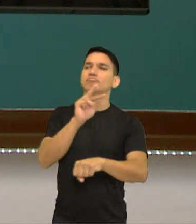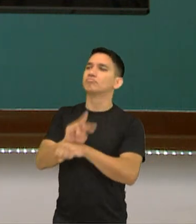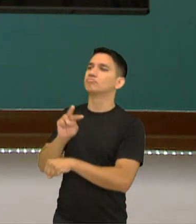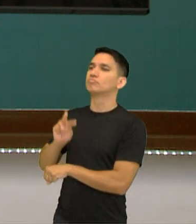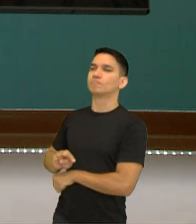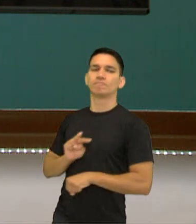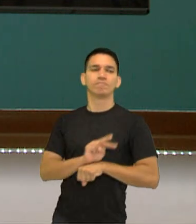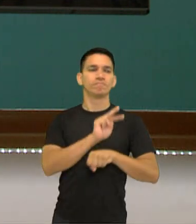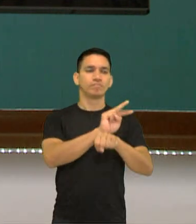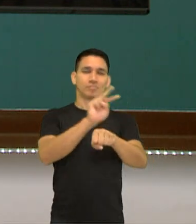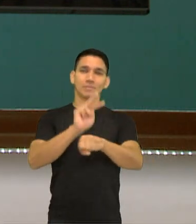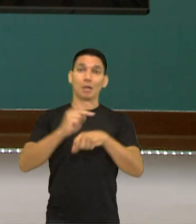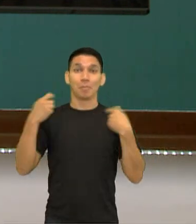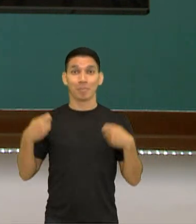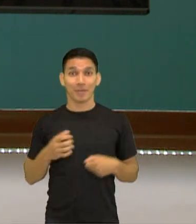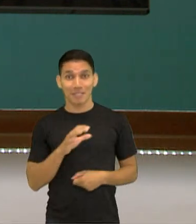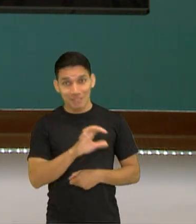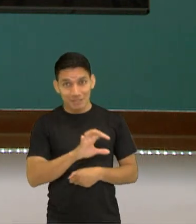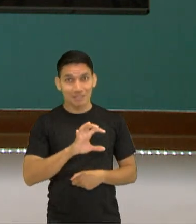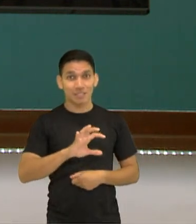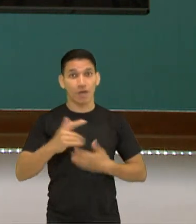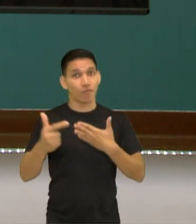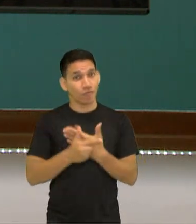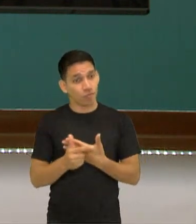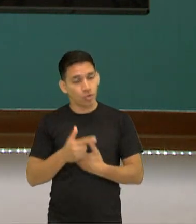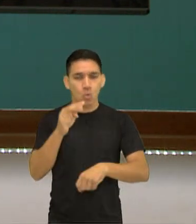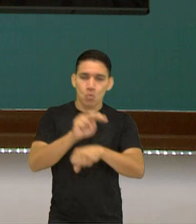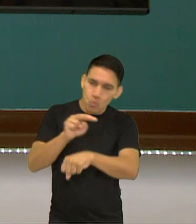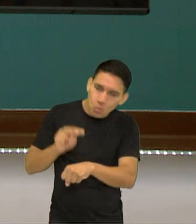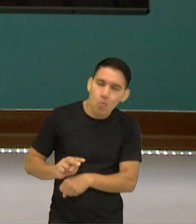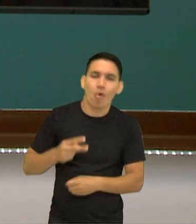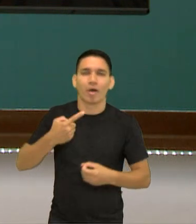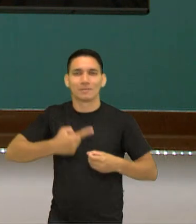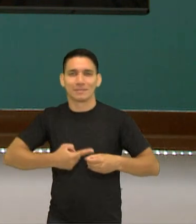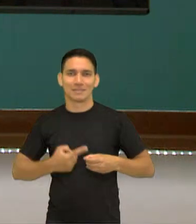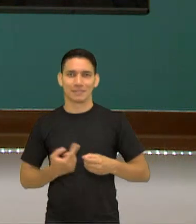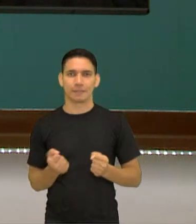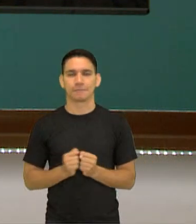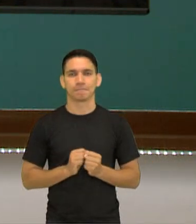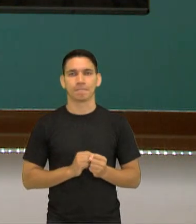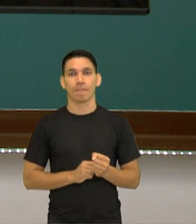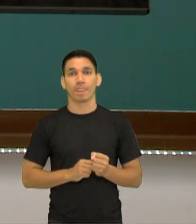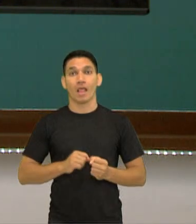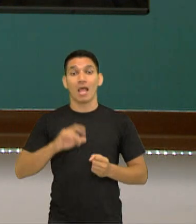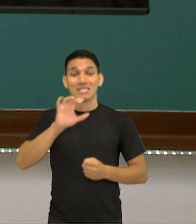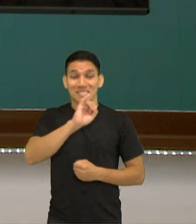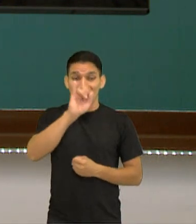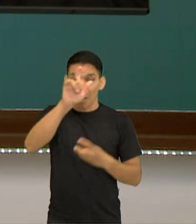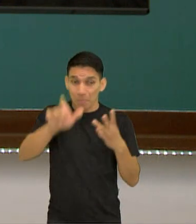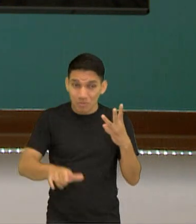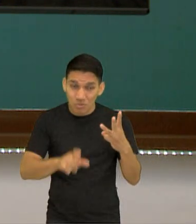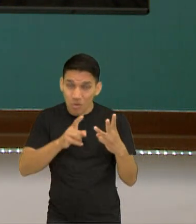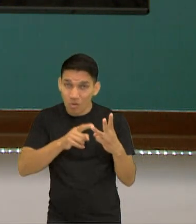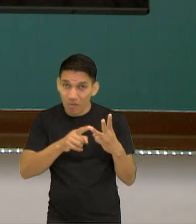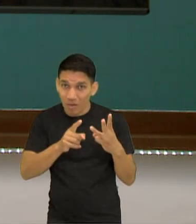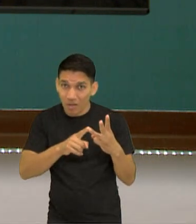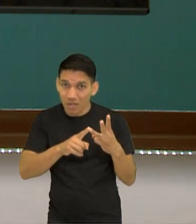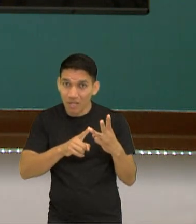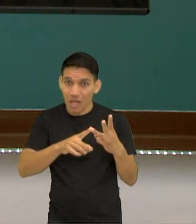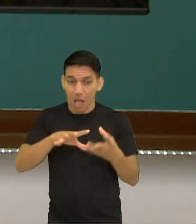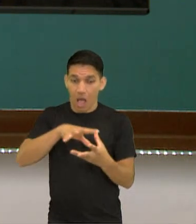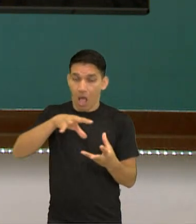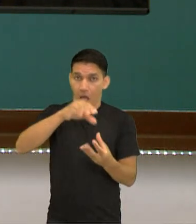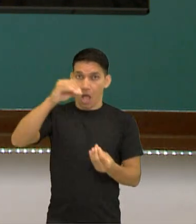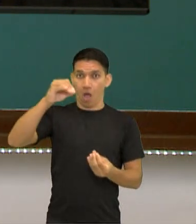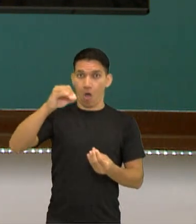devem exercer a função de cuidar da cidade, guardar a cidade. E os que têm alma de ouro, ou seja, a alma racional, considerada aí